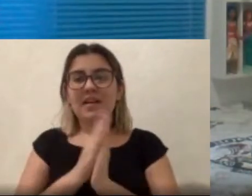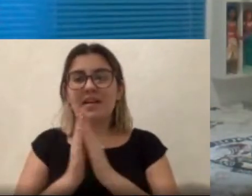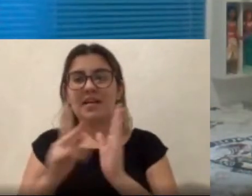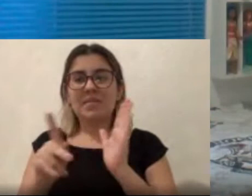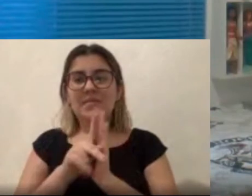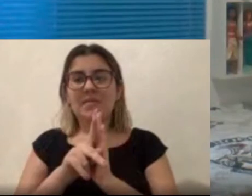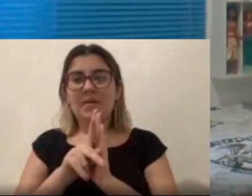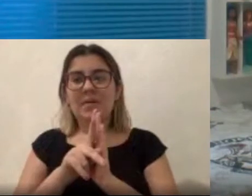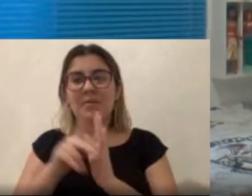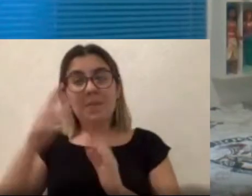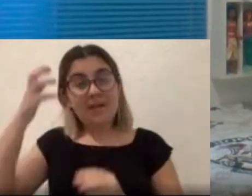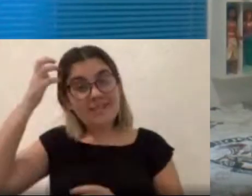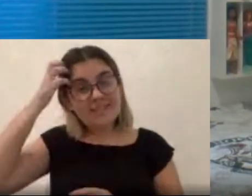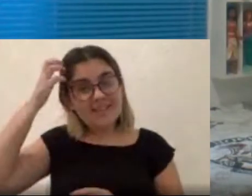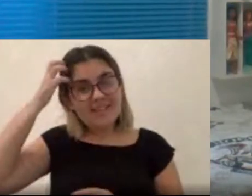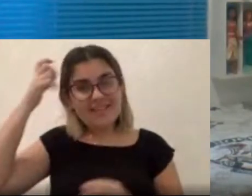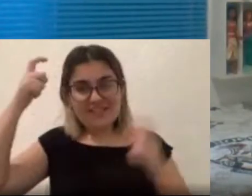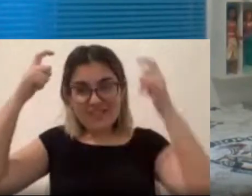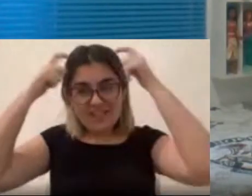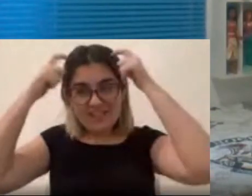tem um monte.